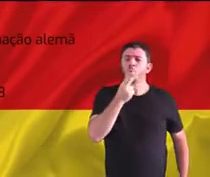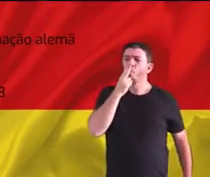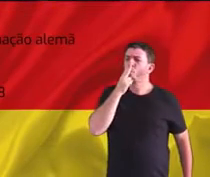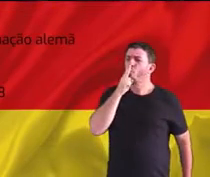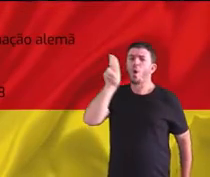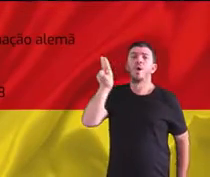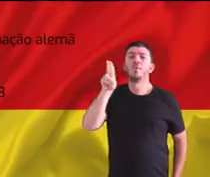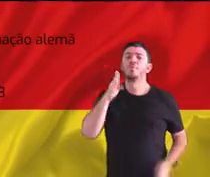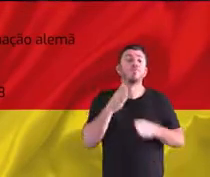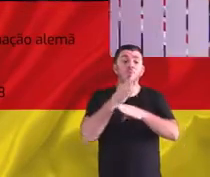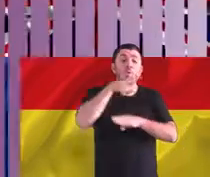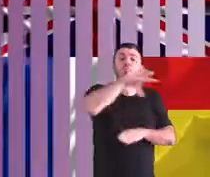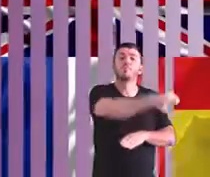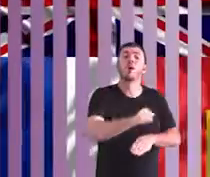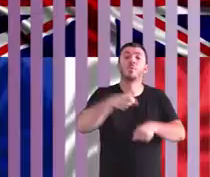Áustria.